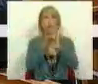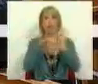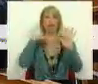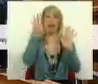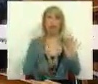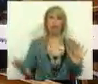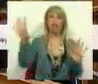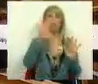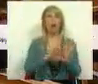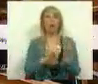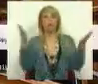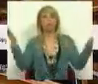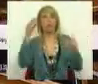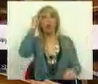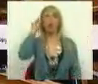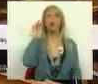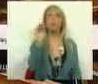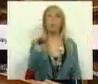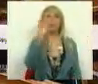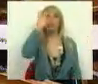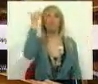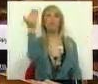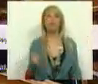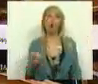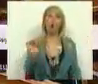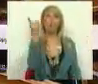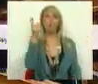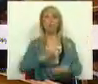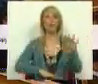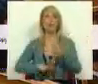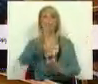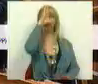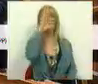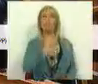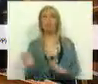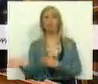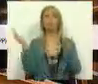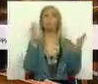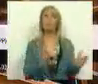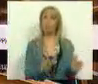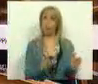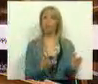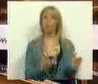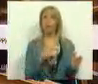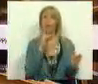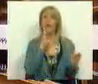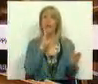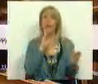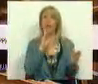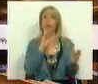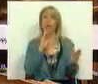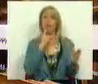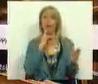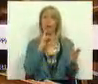nacional. E, portanto, a recomendação que Vossas Excelências deviam ter feito ao Governo era, por um lado, que se batesse, do ponto de vista